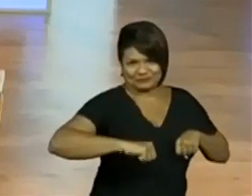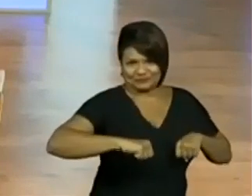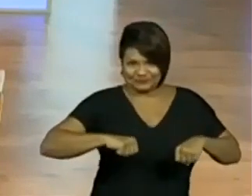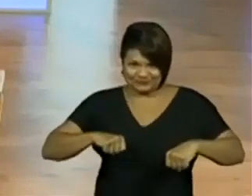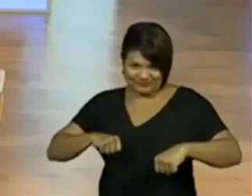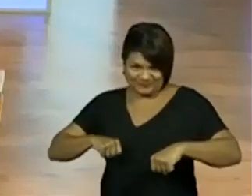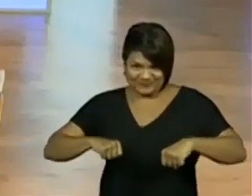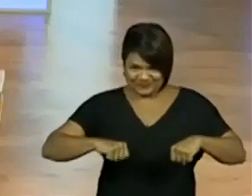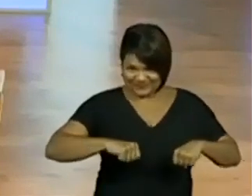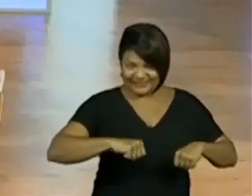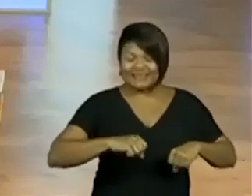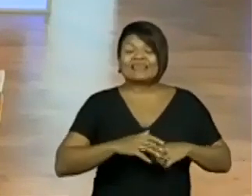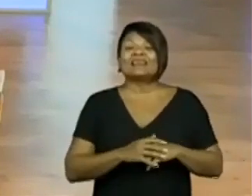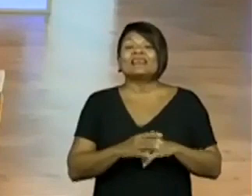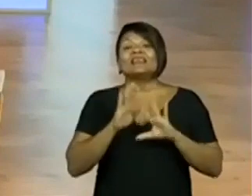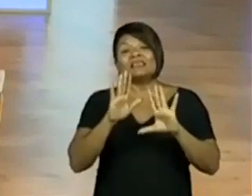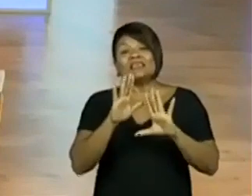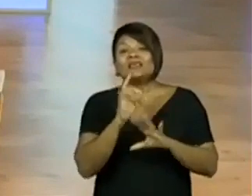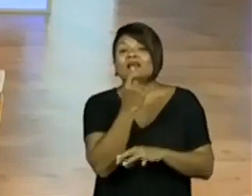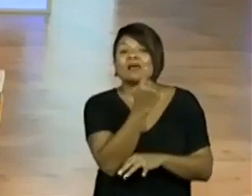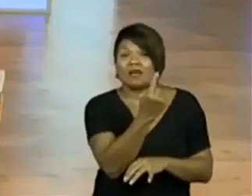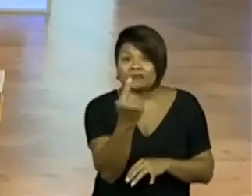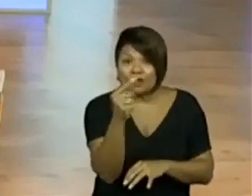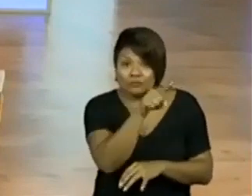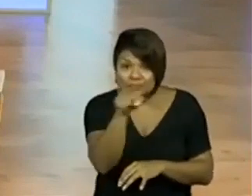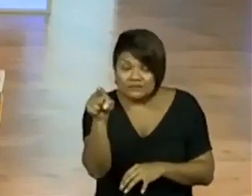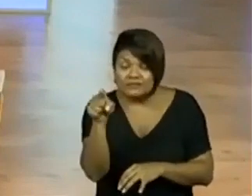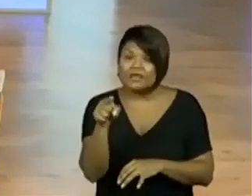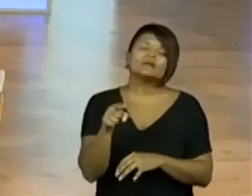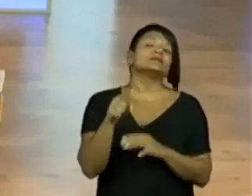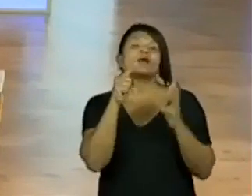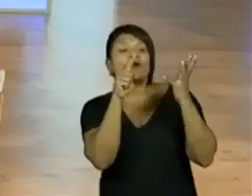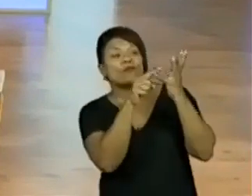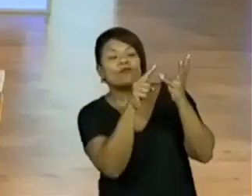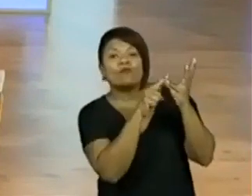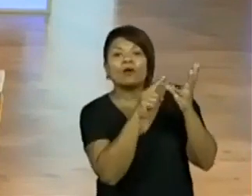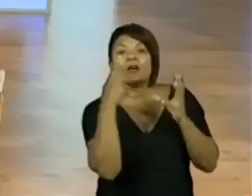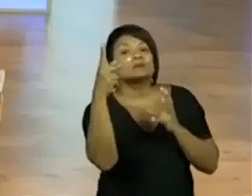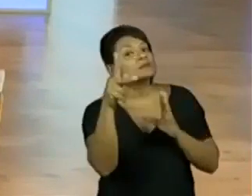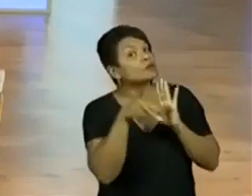um vai cantar as vogais do seu próprio nome.